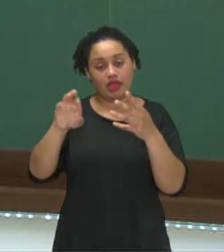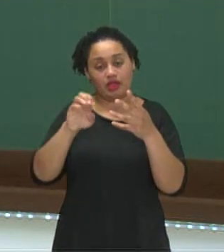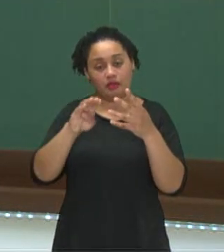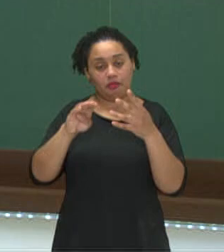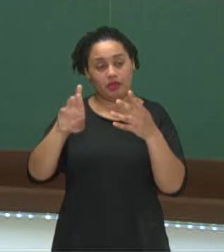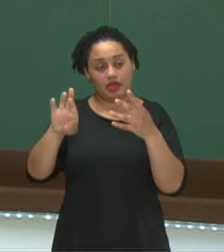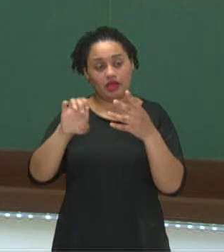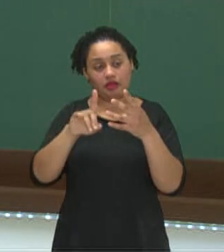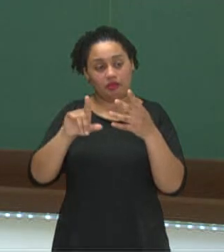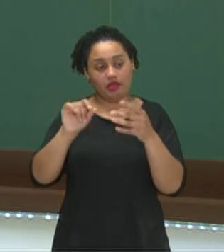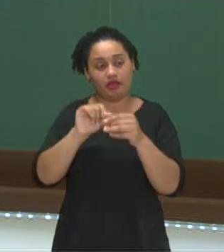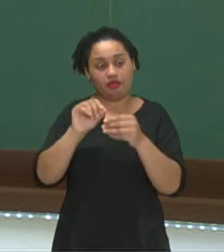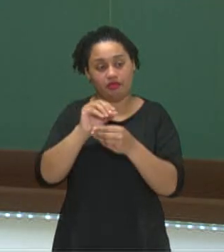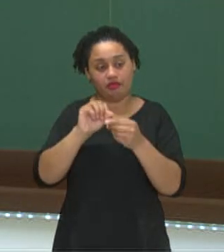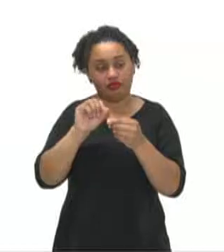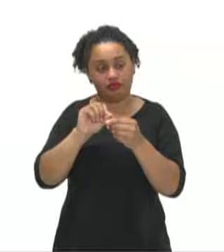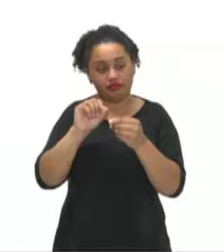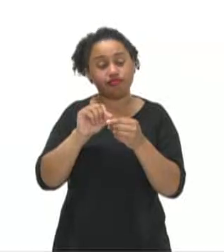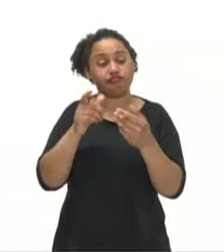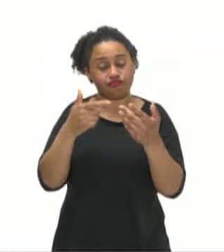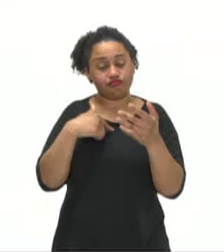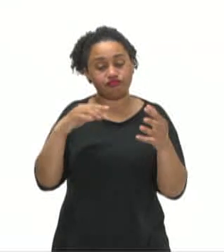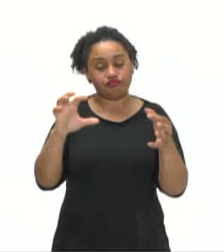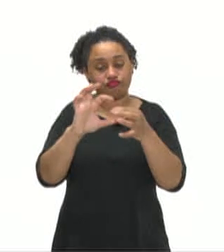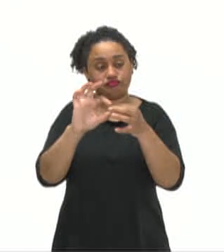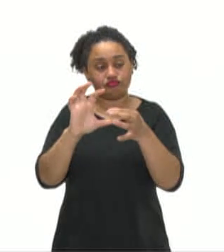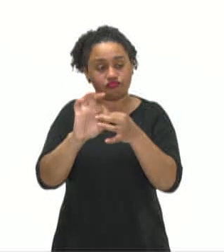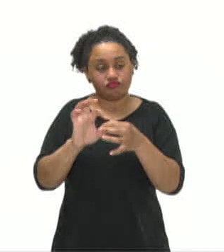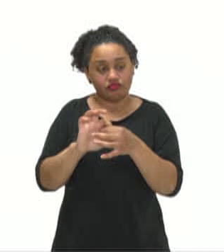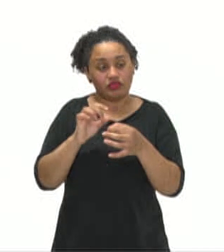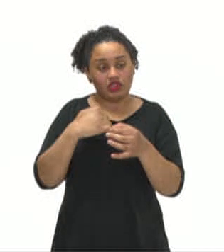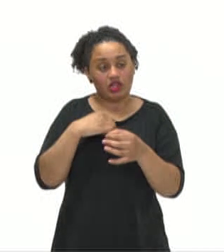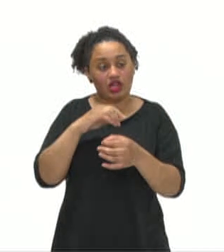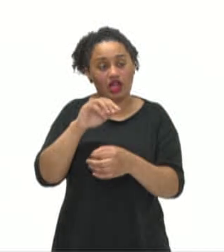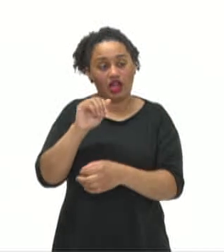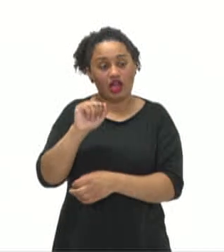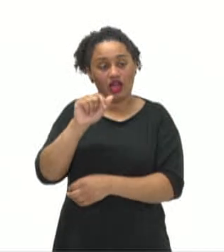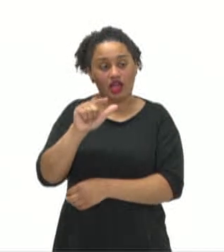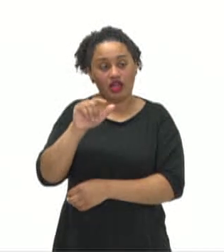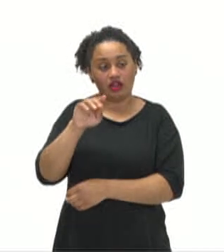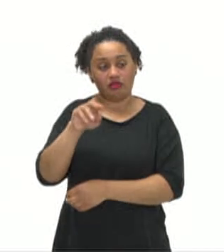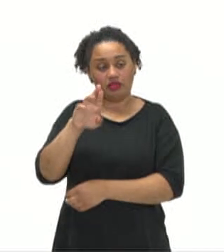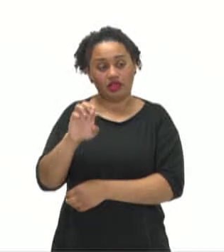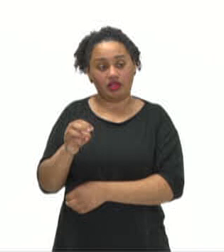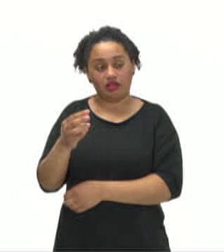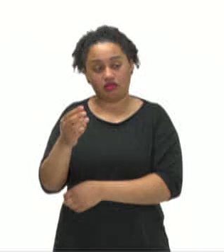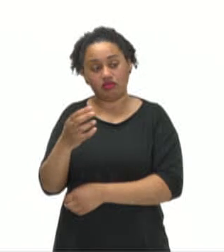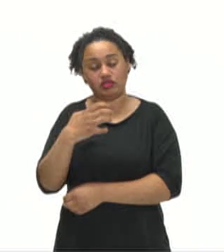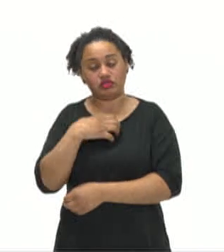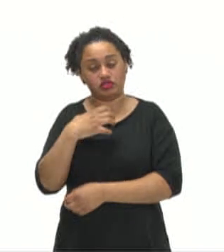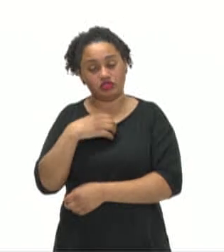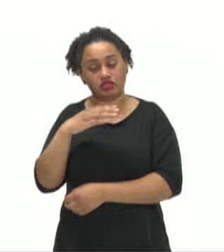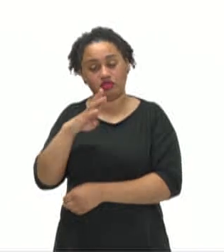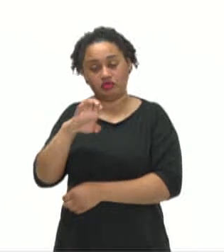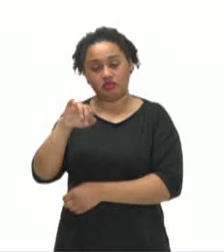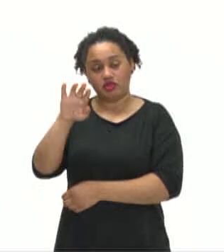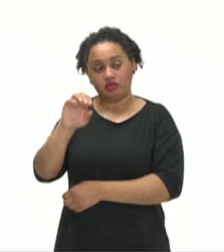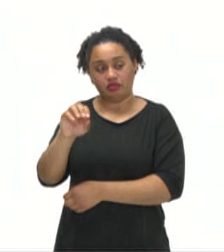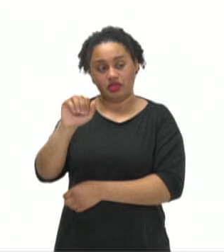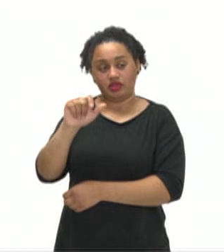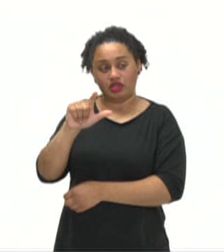fazer a substância. AlBr3 é a fórmula molecular do brometo de alumínio.